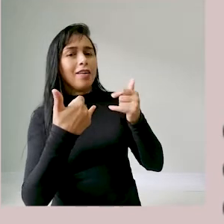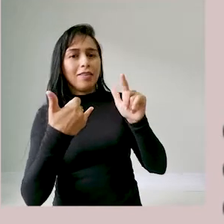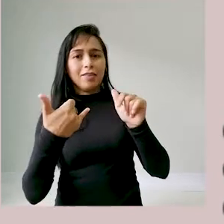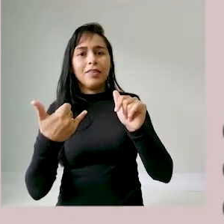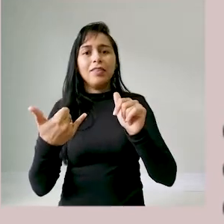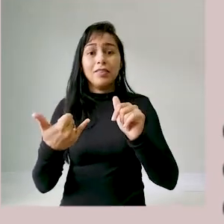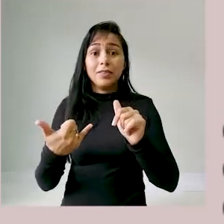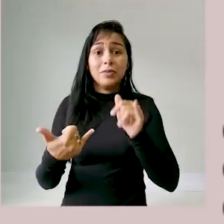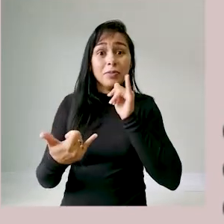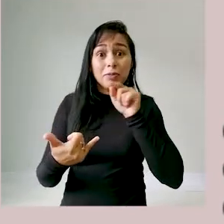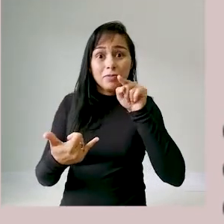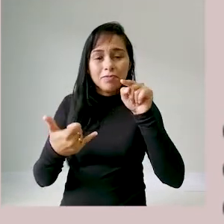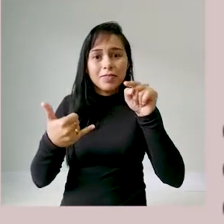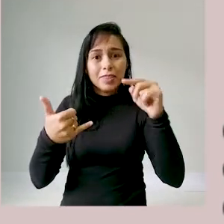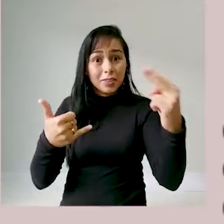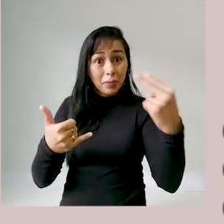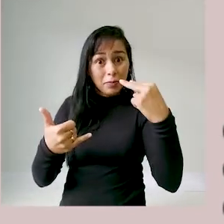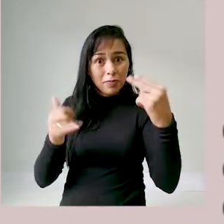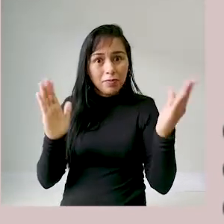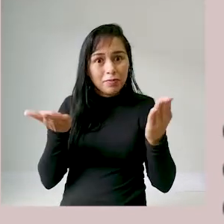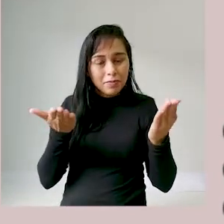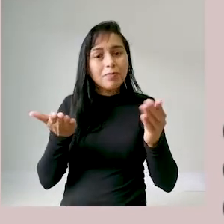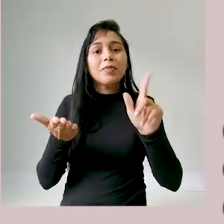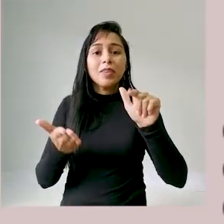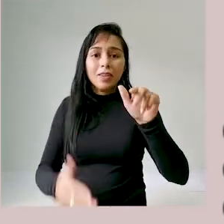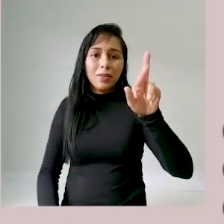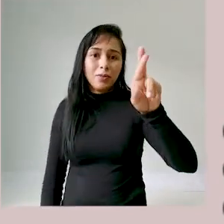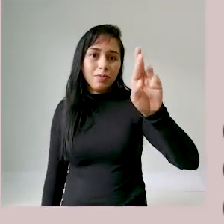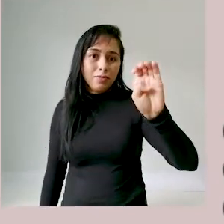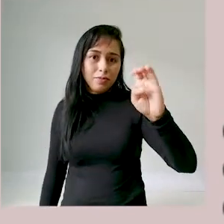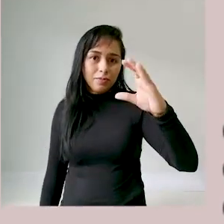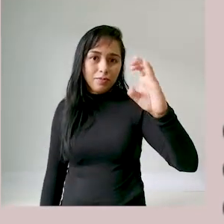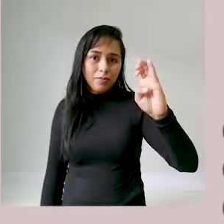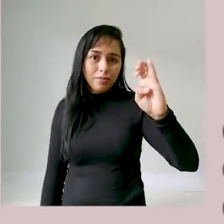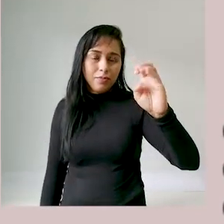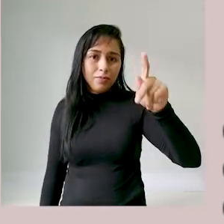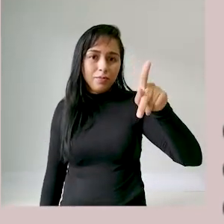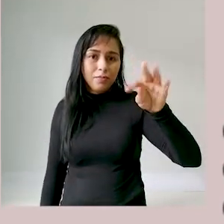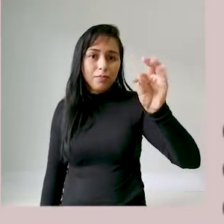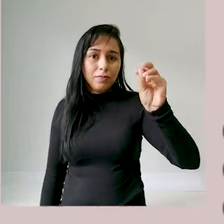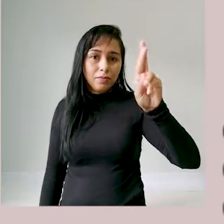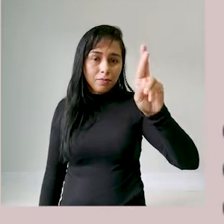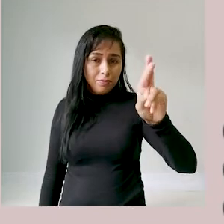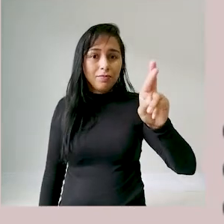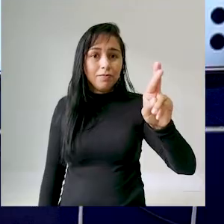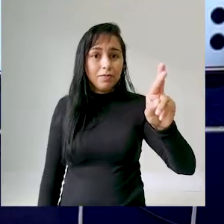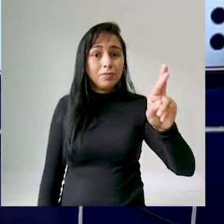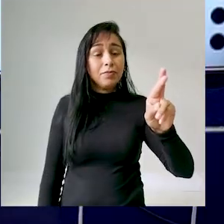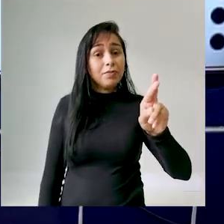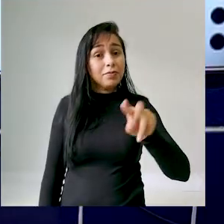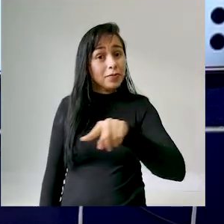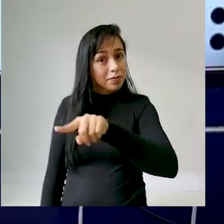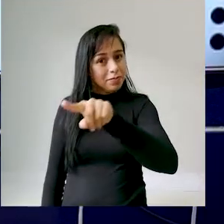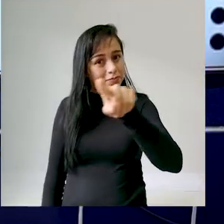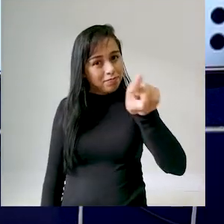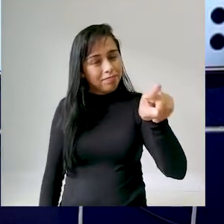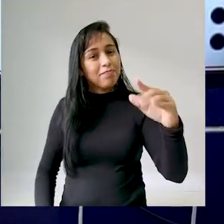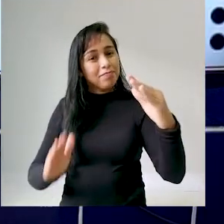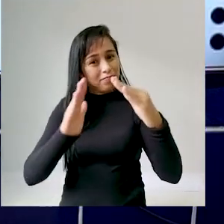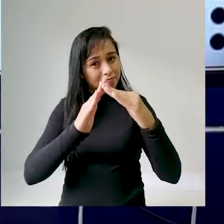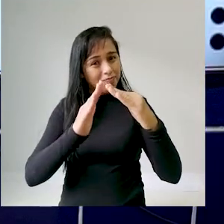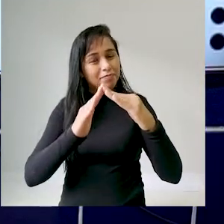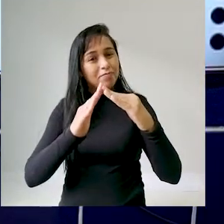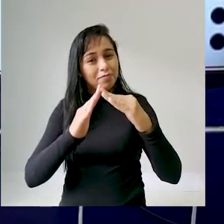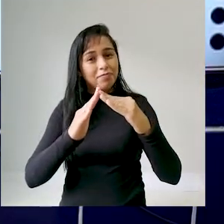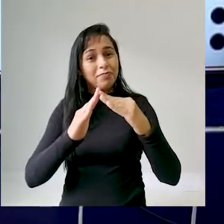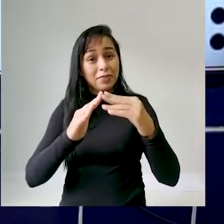ou ouvinte, que é a pessoa que recebe a mensagem transmitida pelo emissor. Nesse momento, vocês são meus